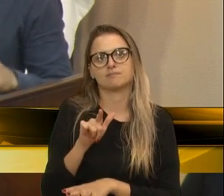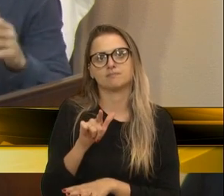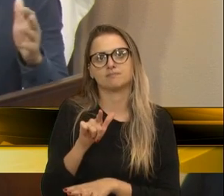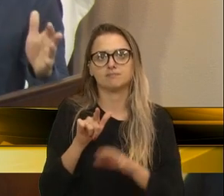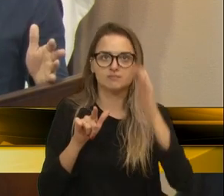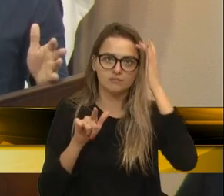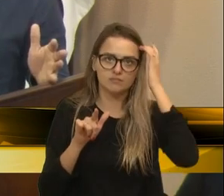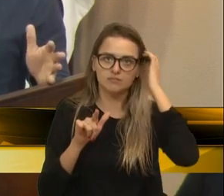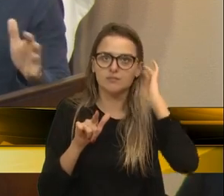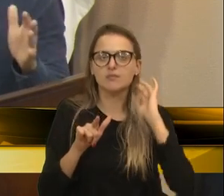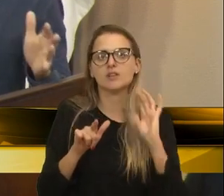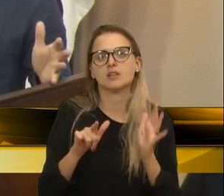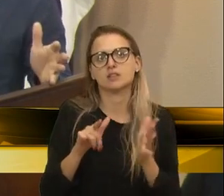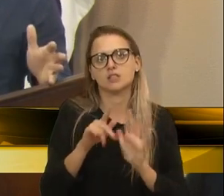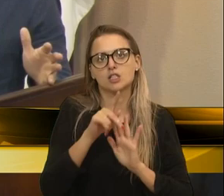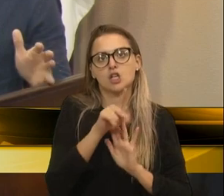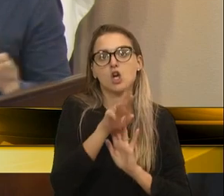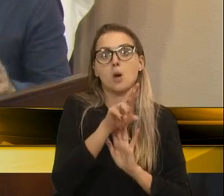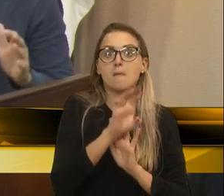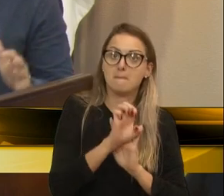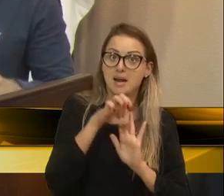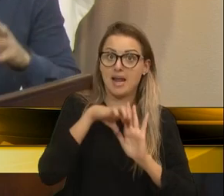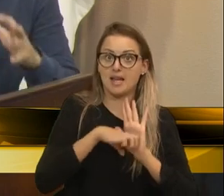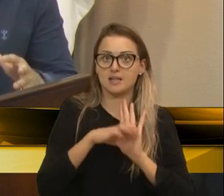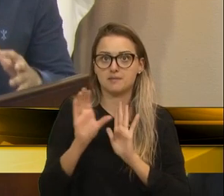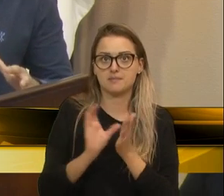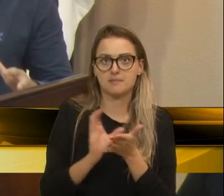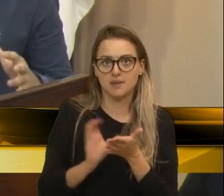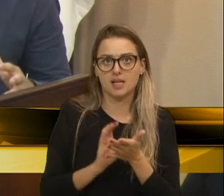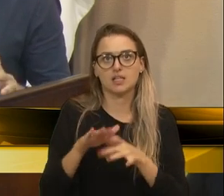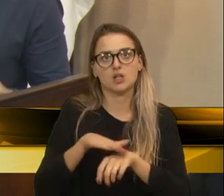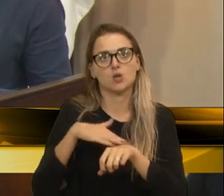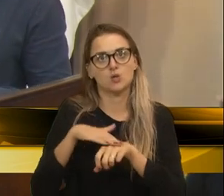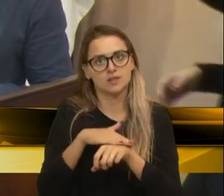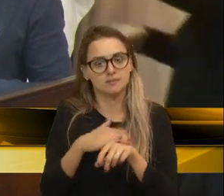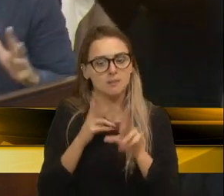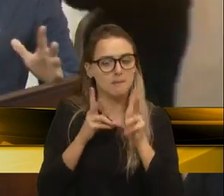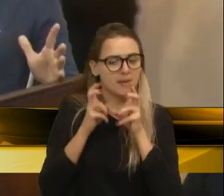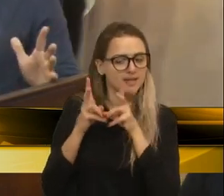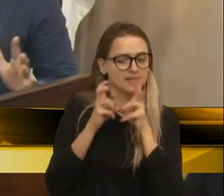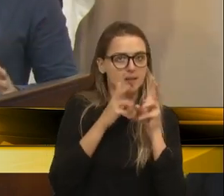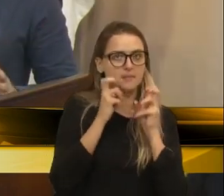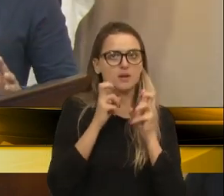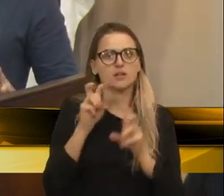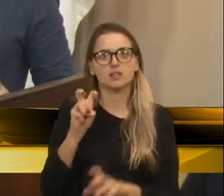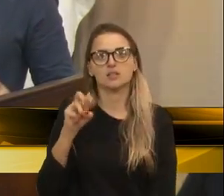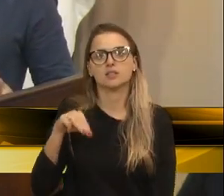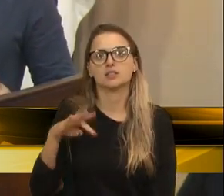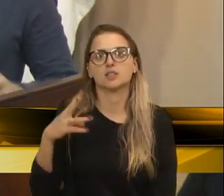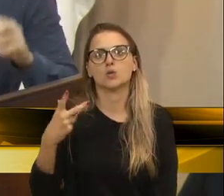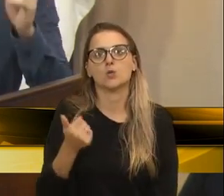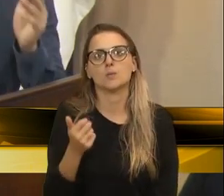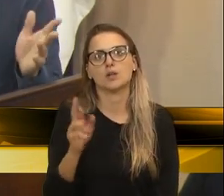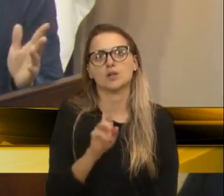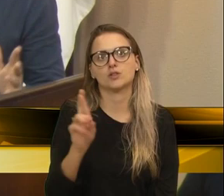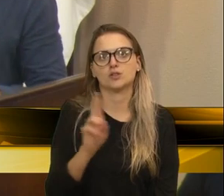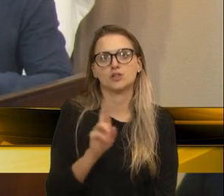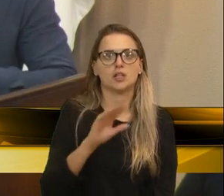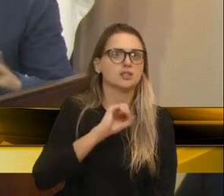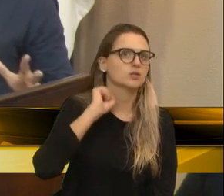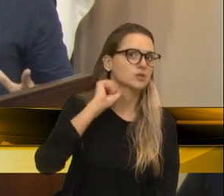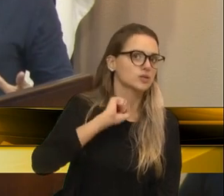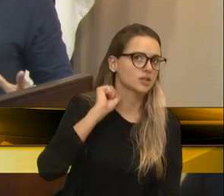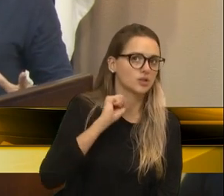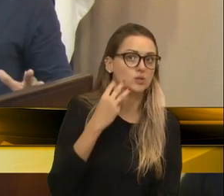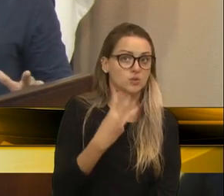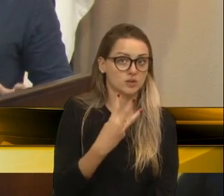de pré-emendas, a gente pode dizer assim, com os deputados que nós conversamos e sentimos, cerca de R$5 milhões entre os senadores, que os